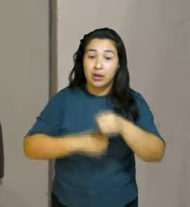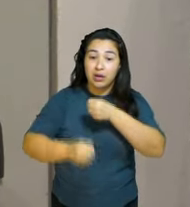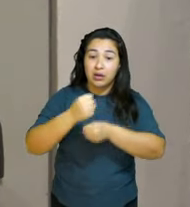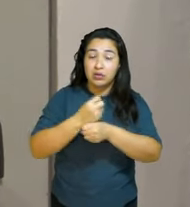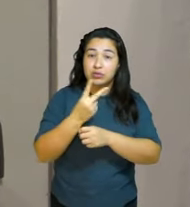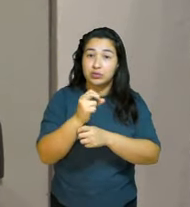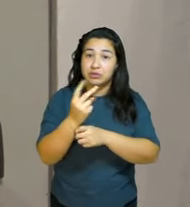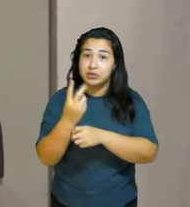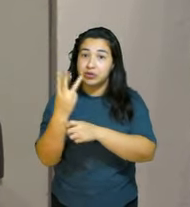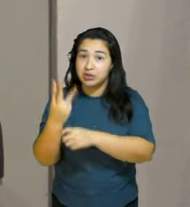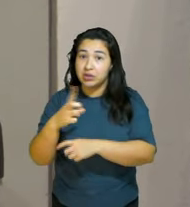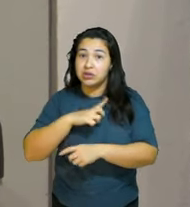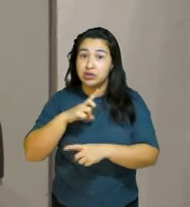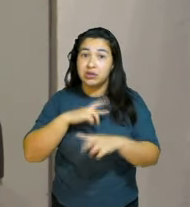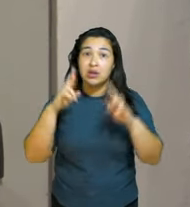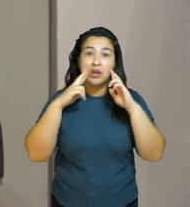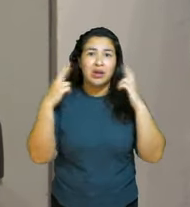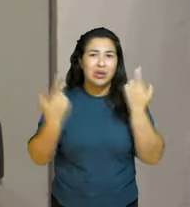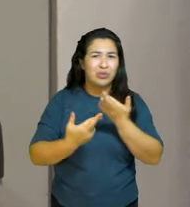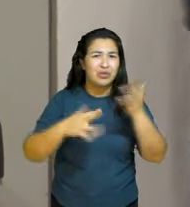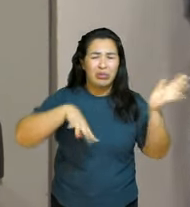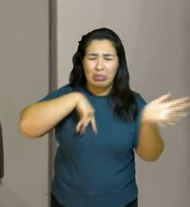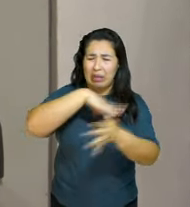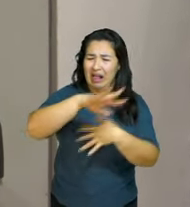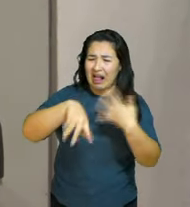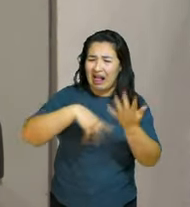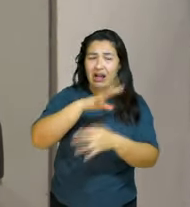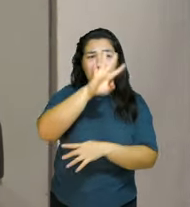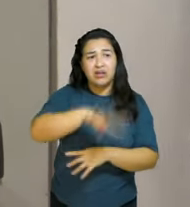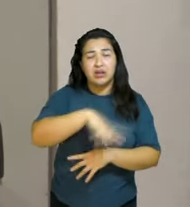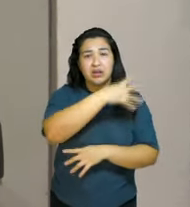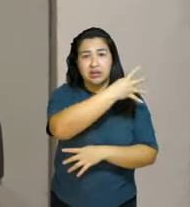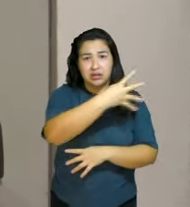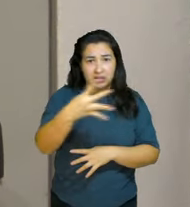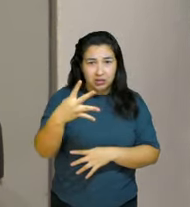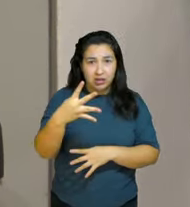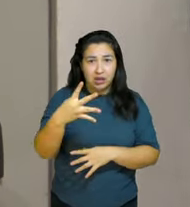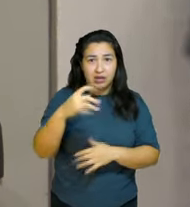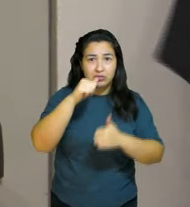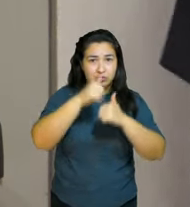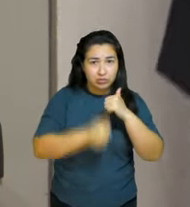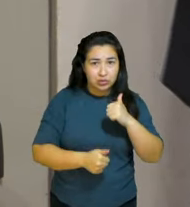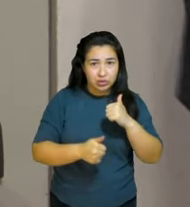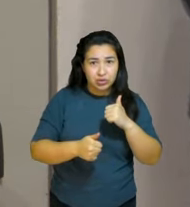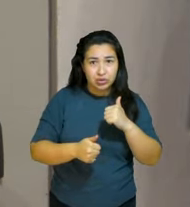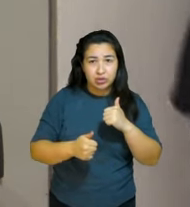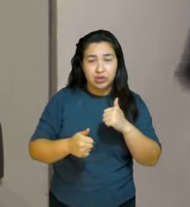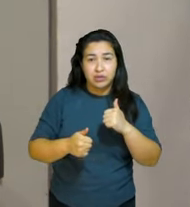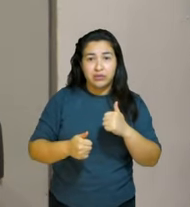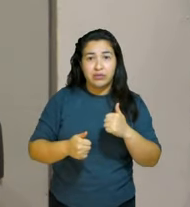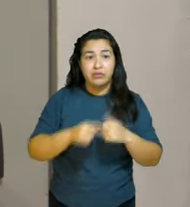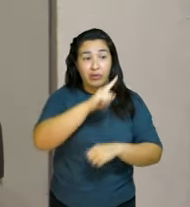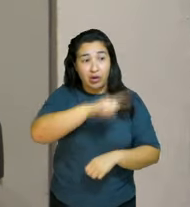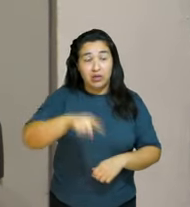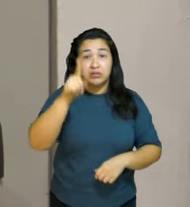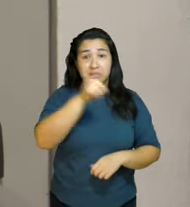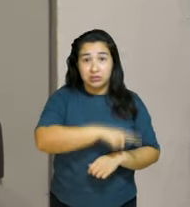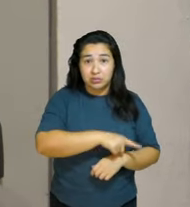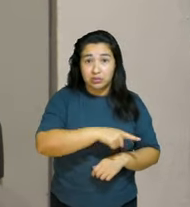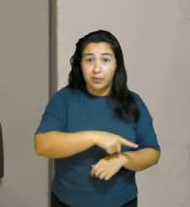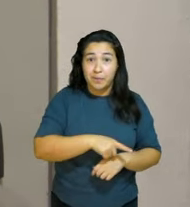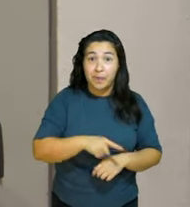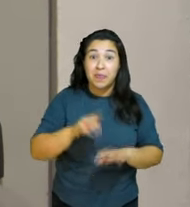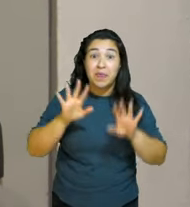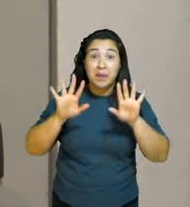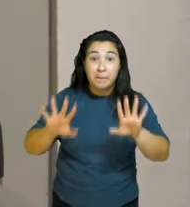confusão danada sobre o calendário esportivo catarinense, os Jogos Abertos cancelados por fenômenos climáticos em Rio do Sul, mas, infelizmente, o